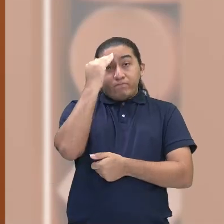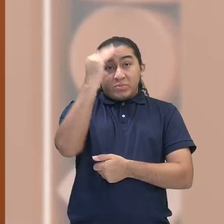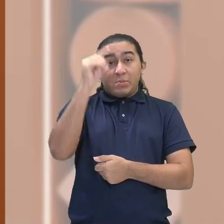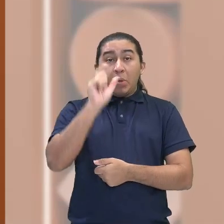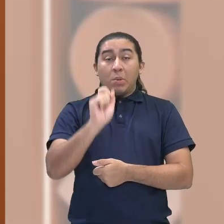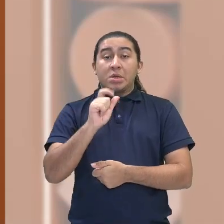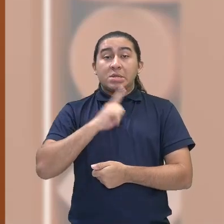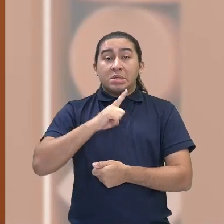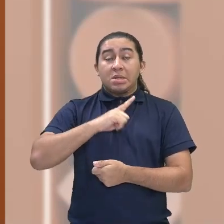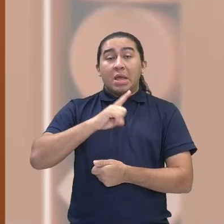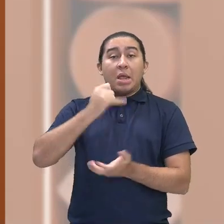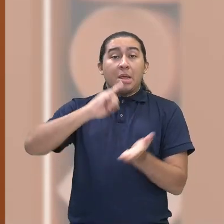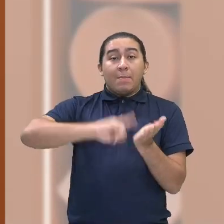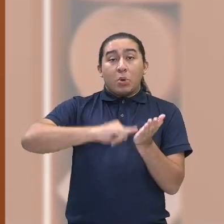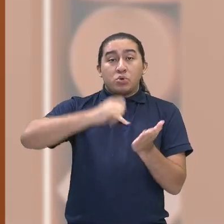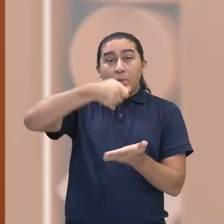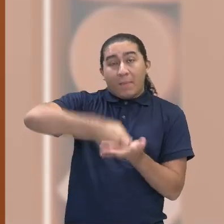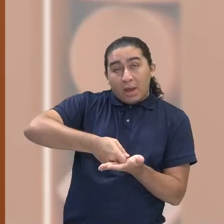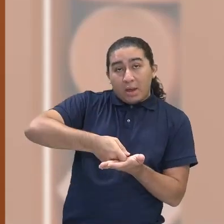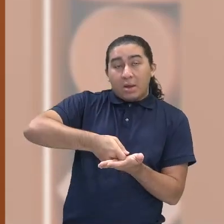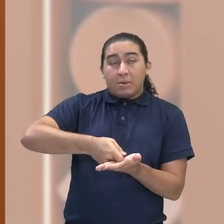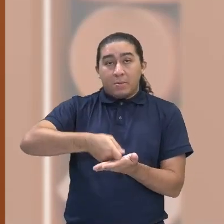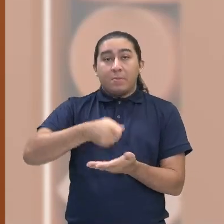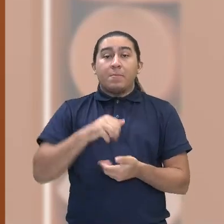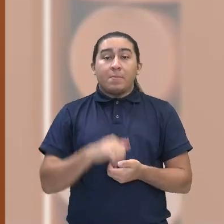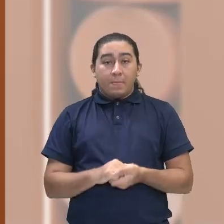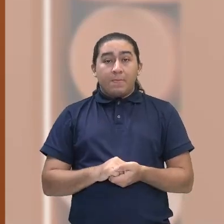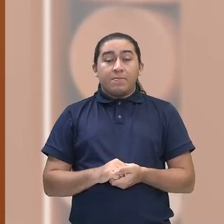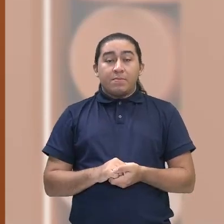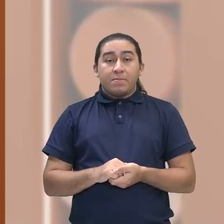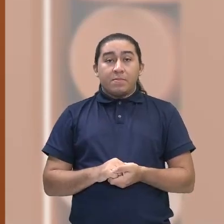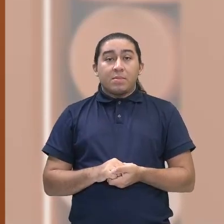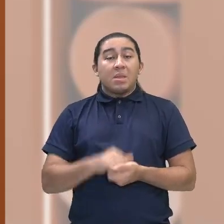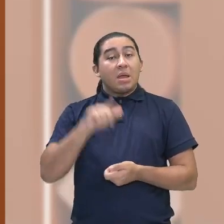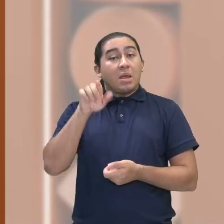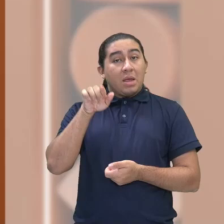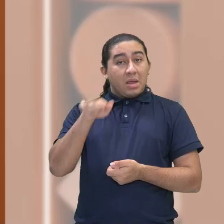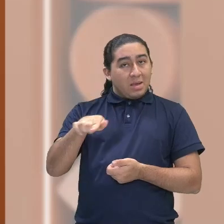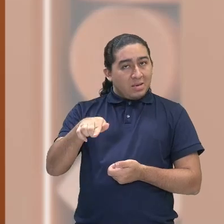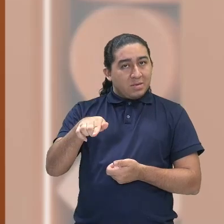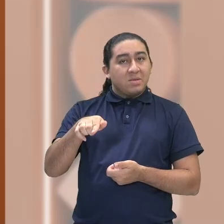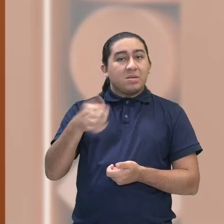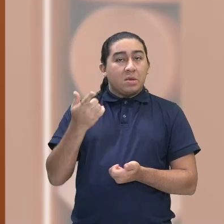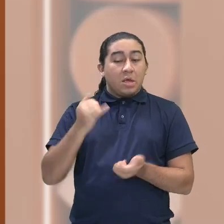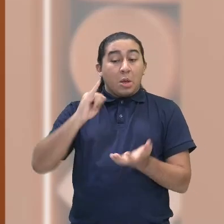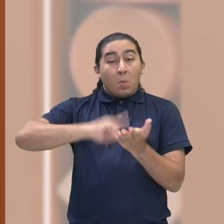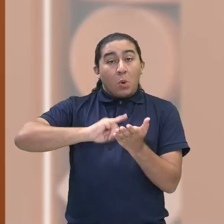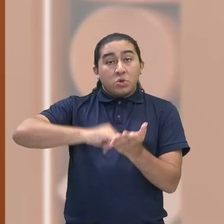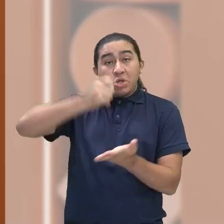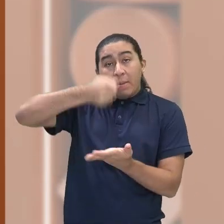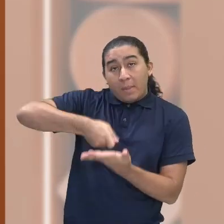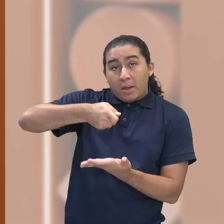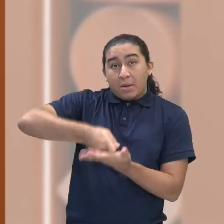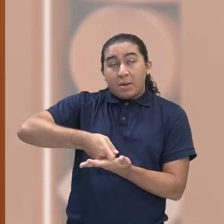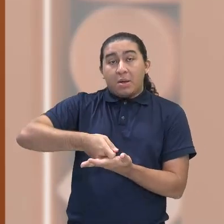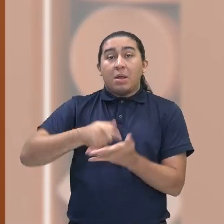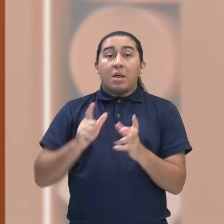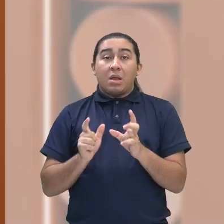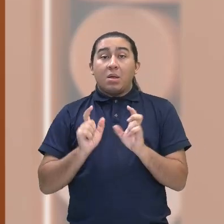de impostos. E essas cobranças de impostos eram justamente, né,